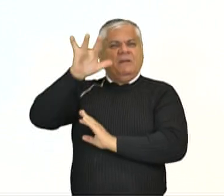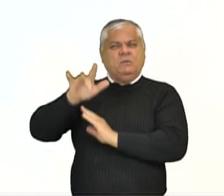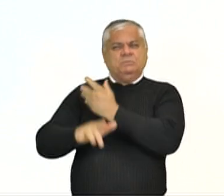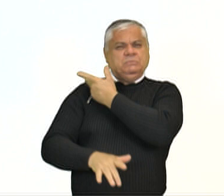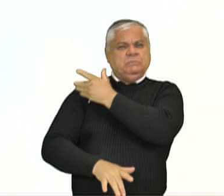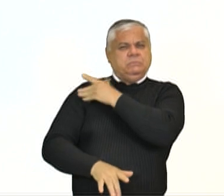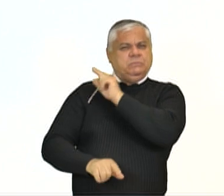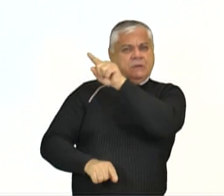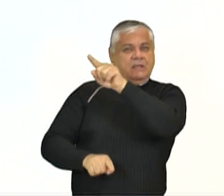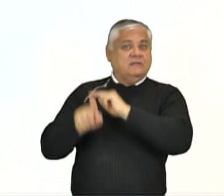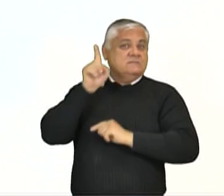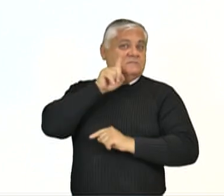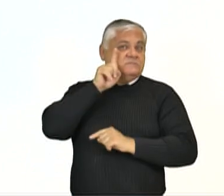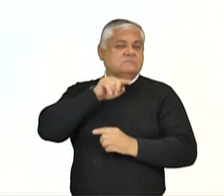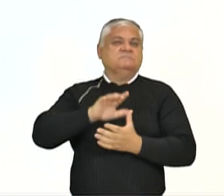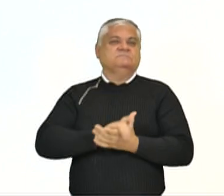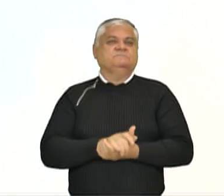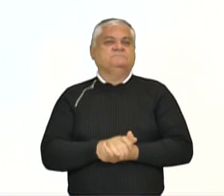Unidos.